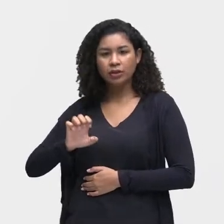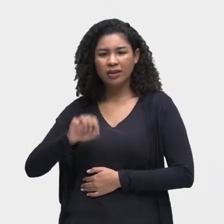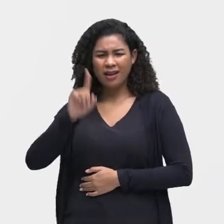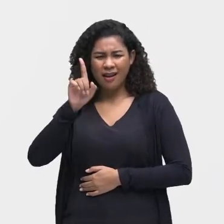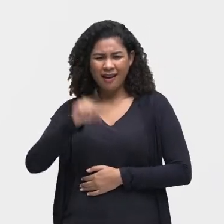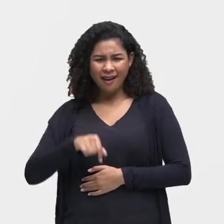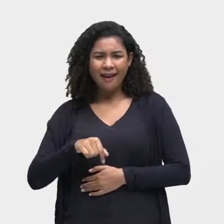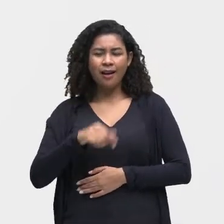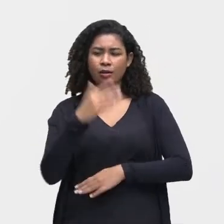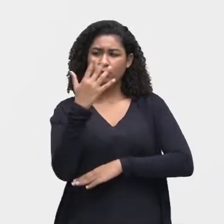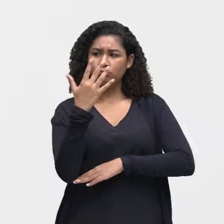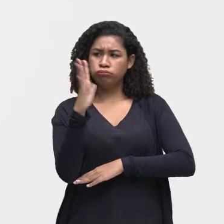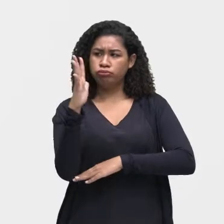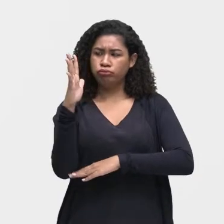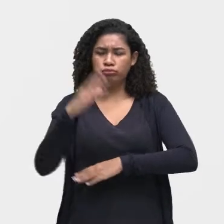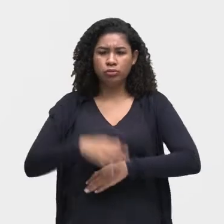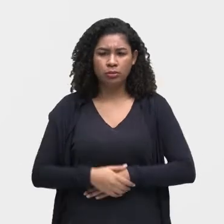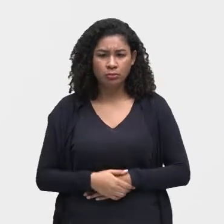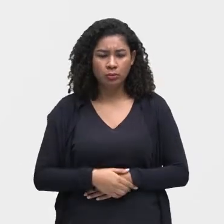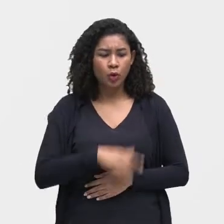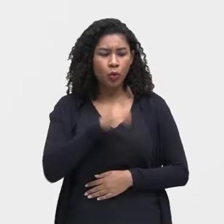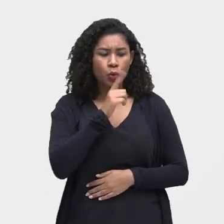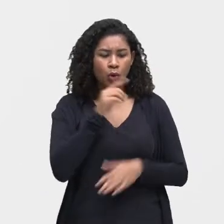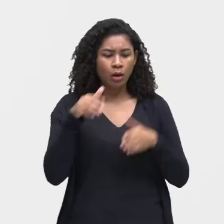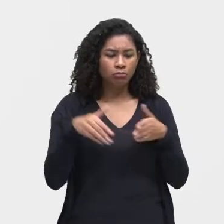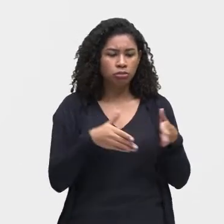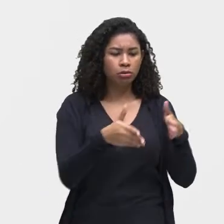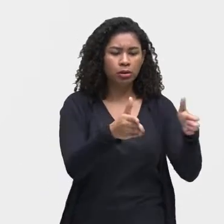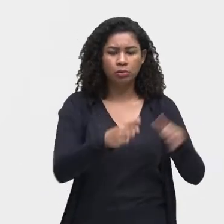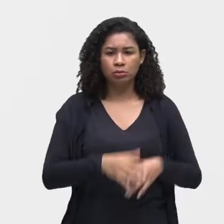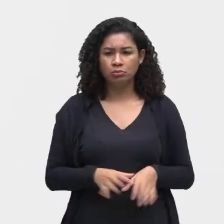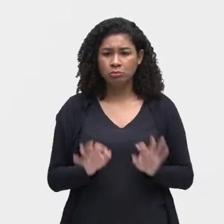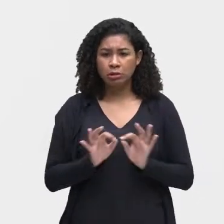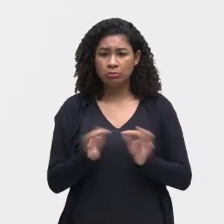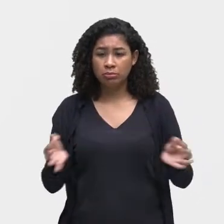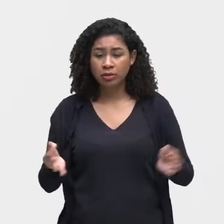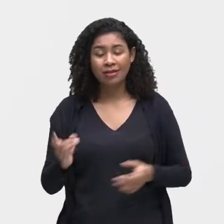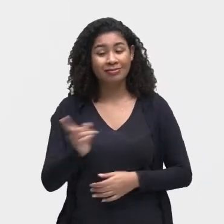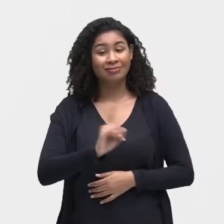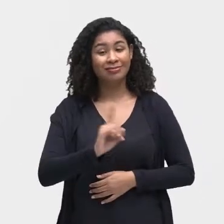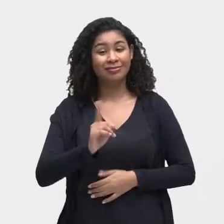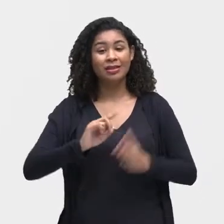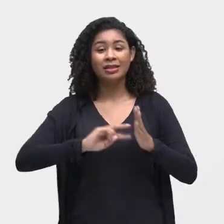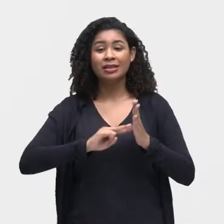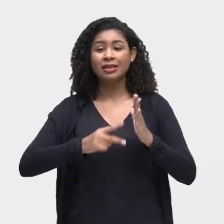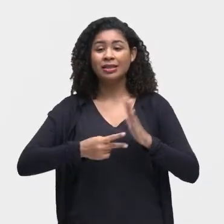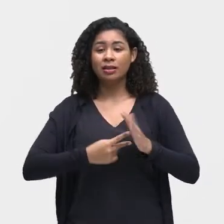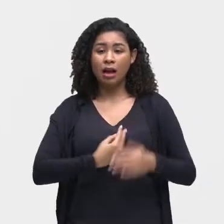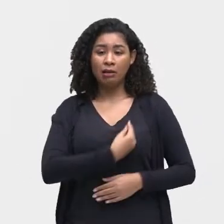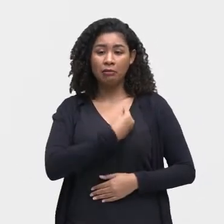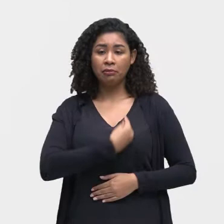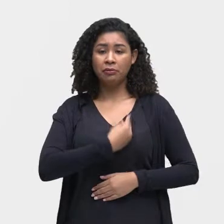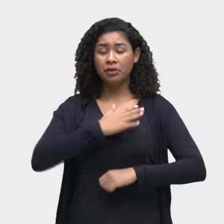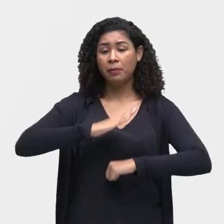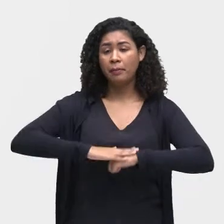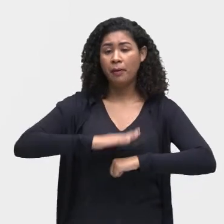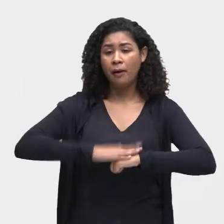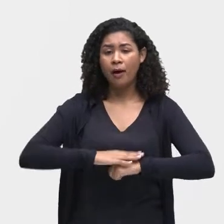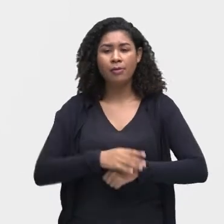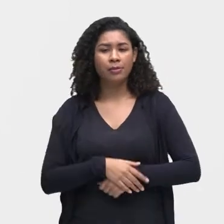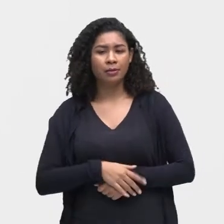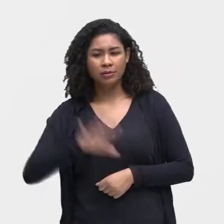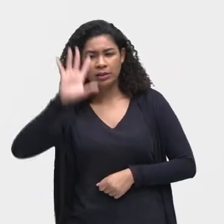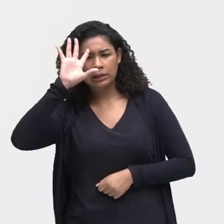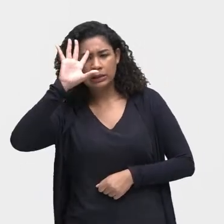muito mais abrangente que isso. É a sua própria vida, as suas decisões, a sua família, a